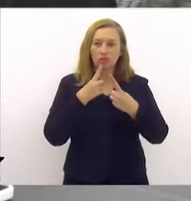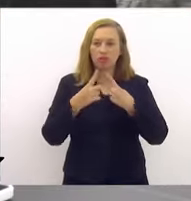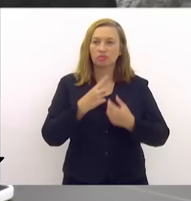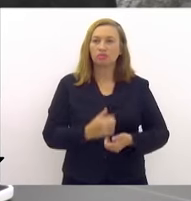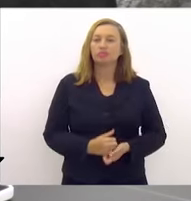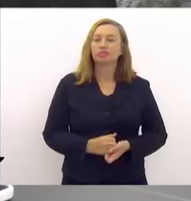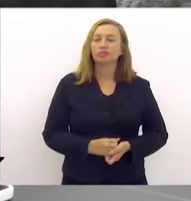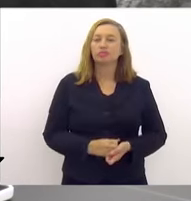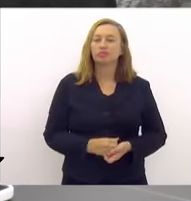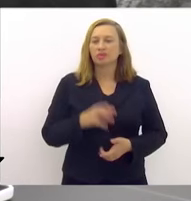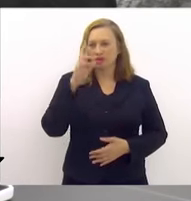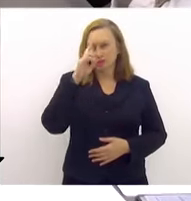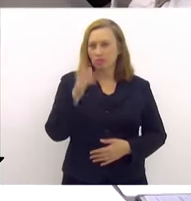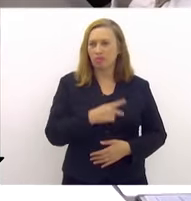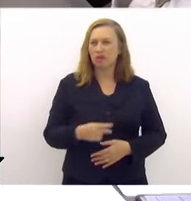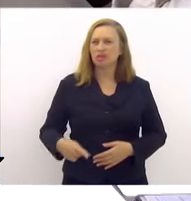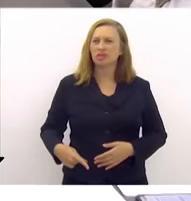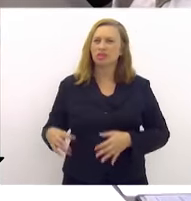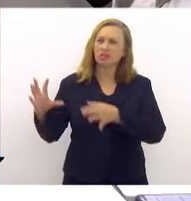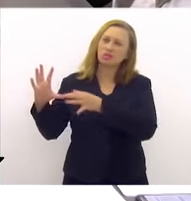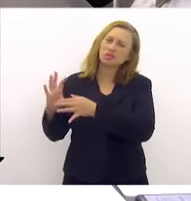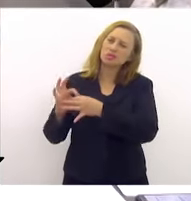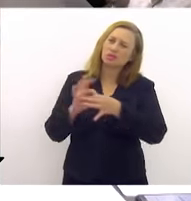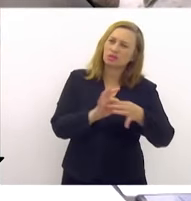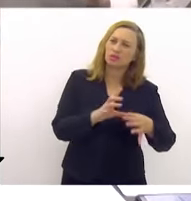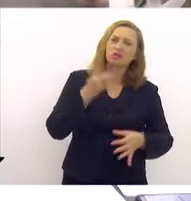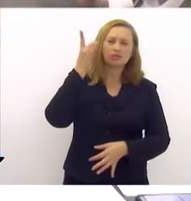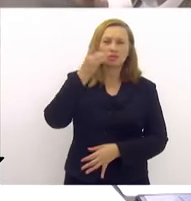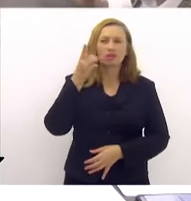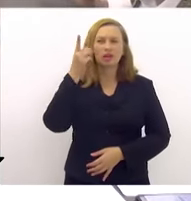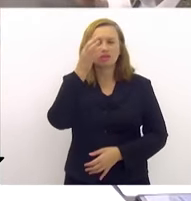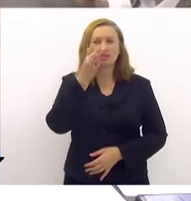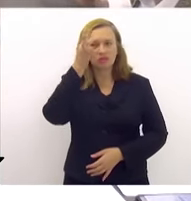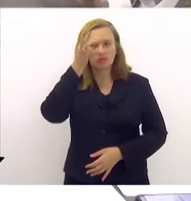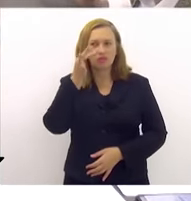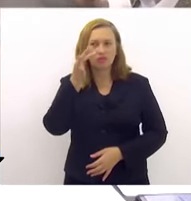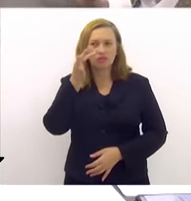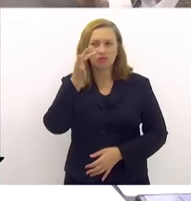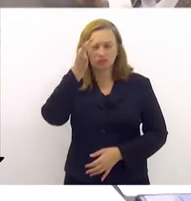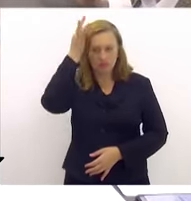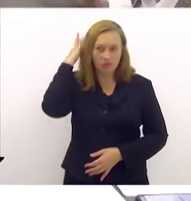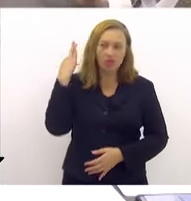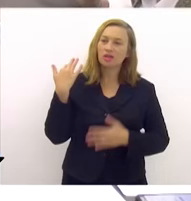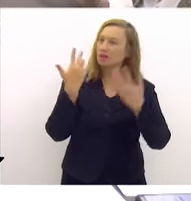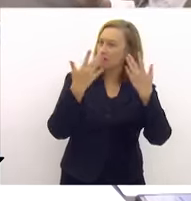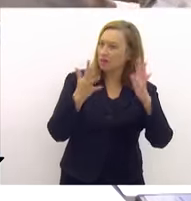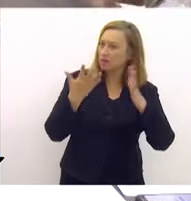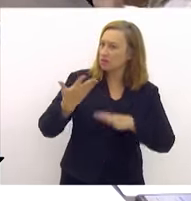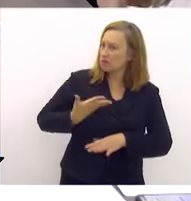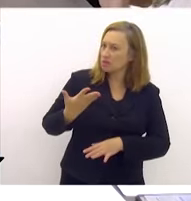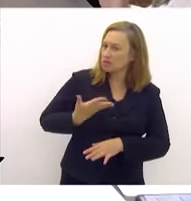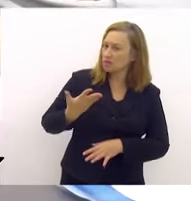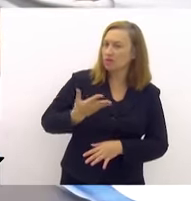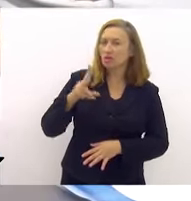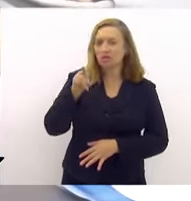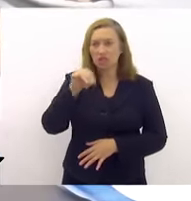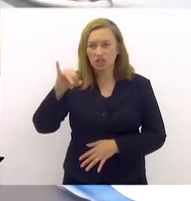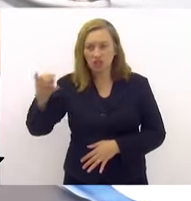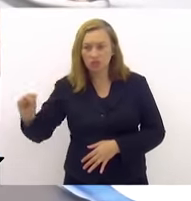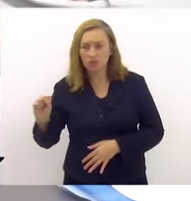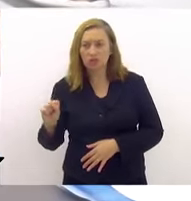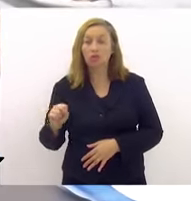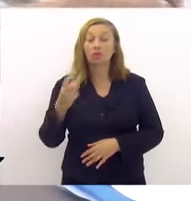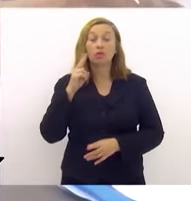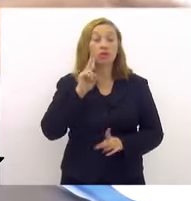Eu também, presidente, na linha do deputado Fred Pacheco, para saudar nosso colega constitucionalista aqui, Vinícius Cozzolino, tem